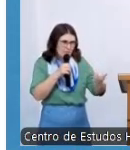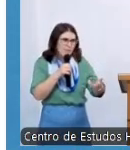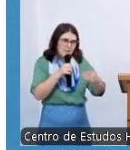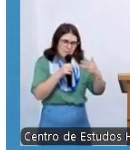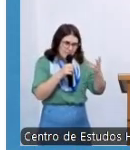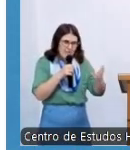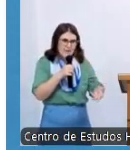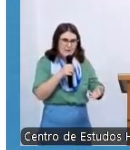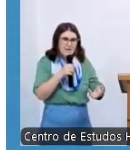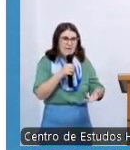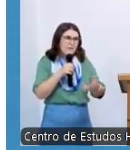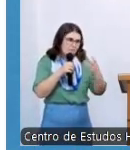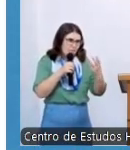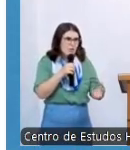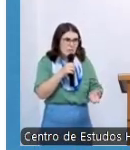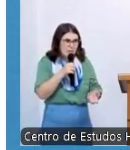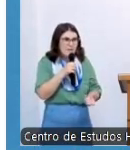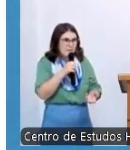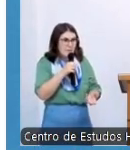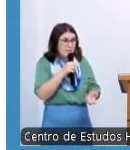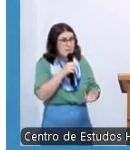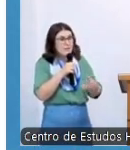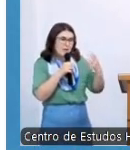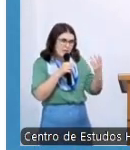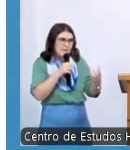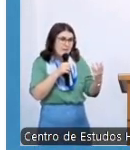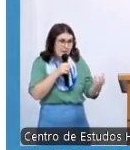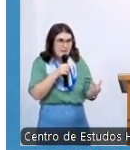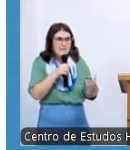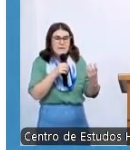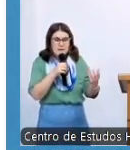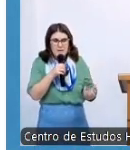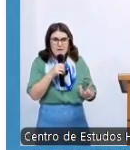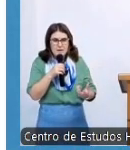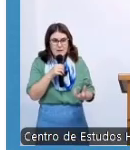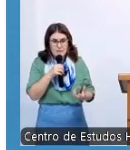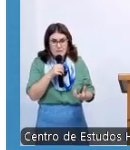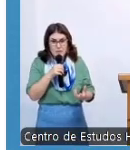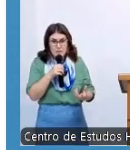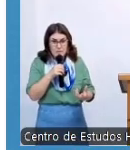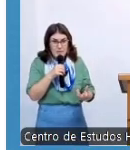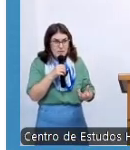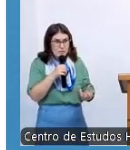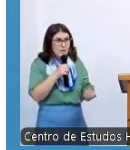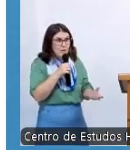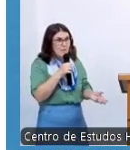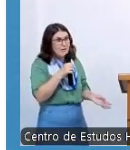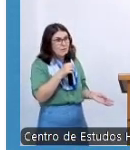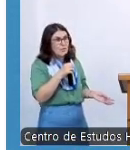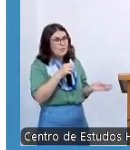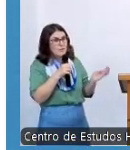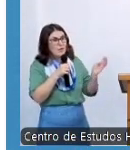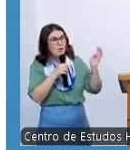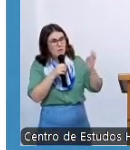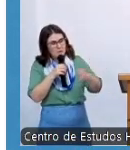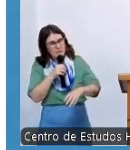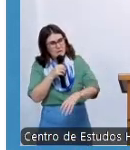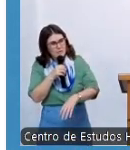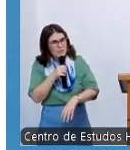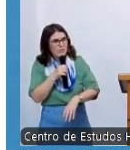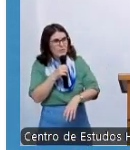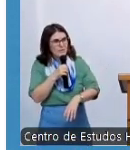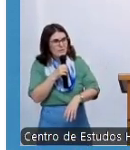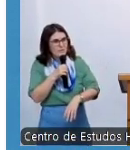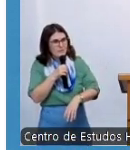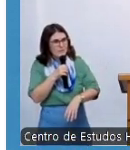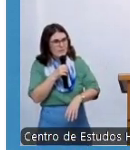clínicos, enfim, e já bem estabelecido, e ele traz ganhos efetivamente, mas quando se coloca isso